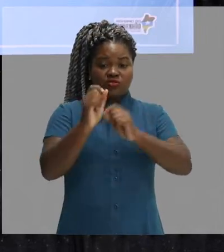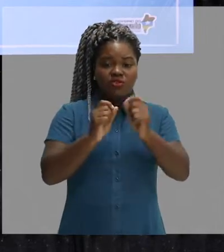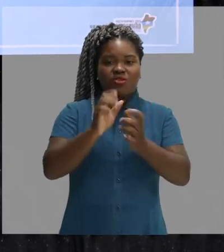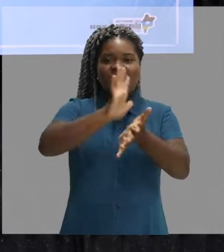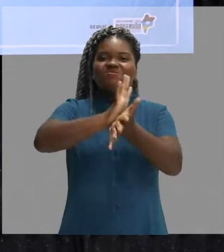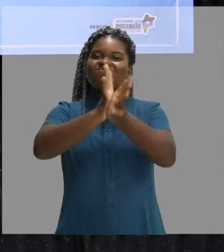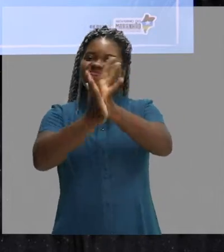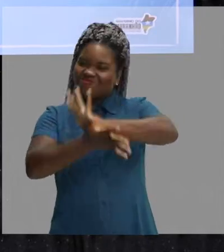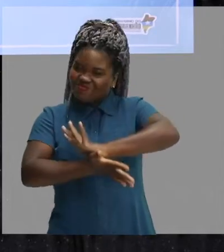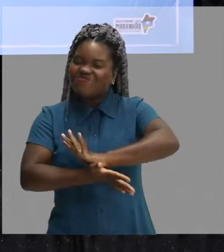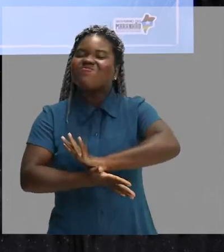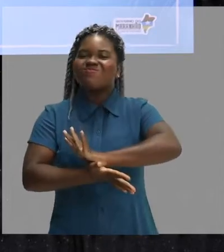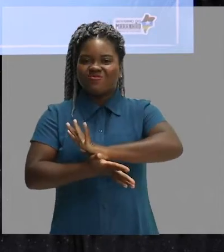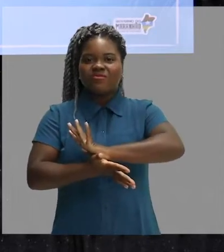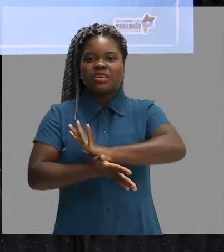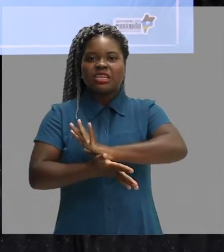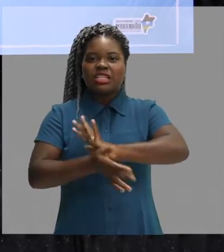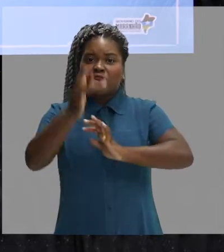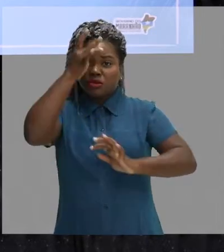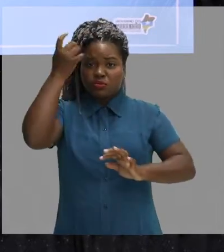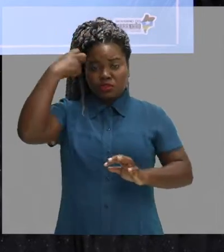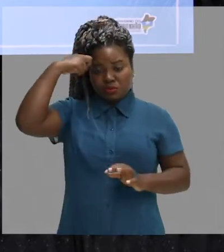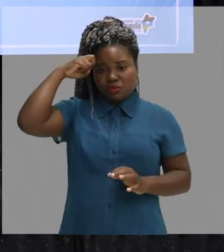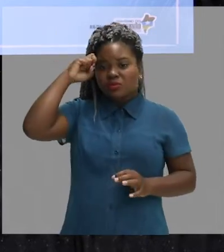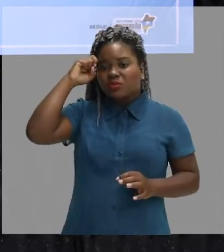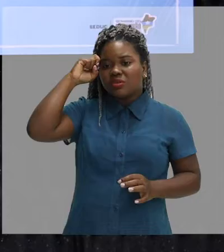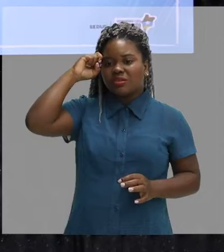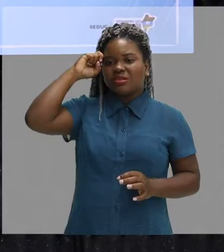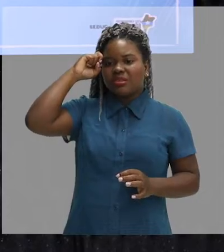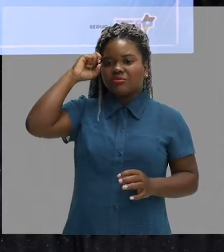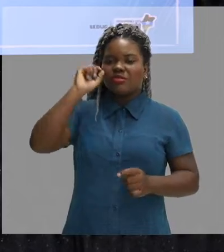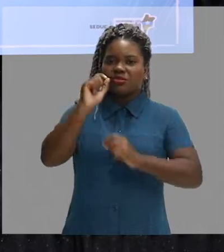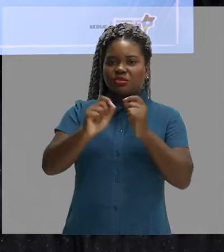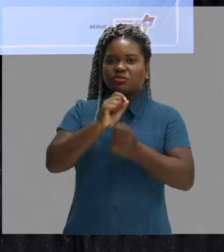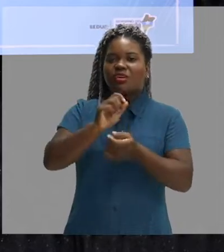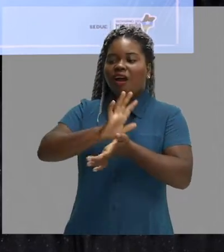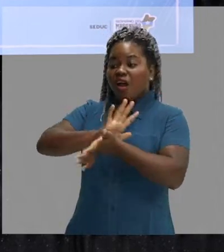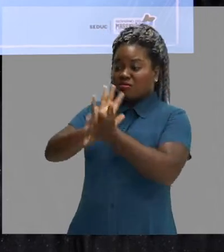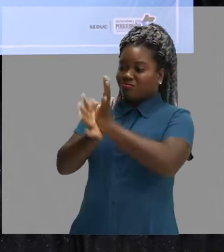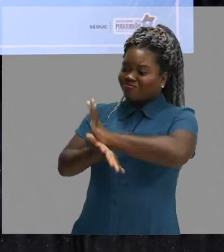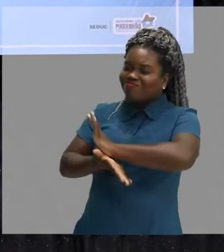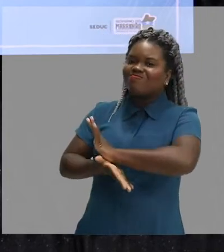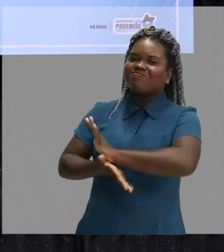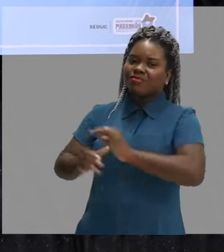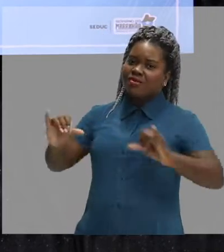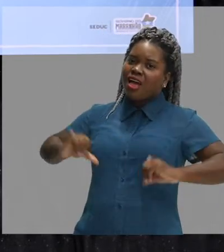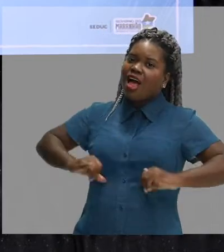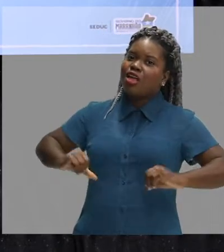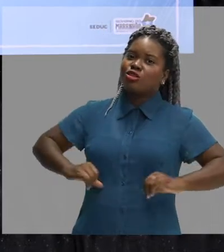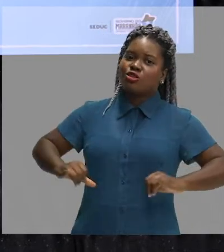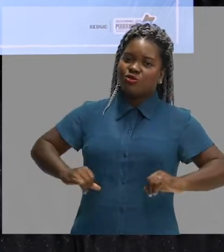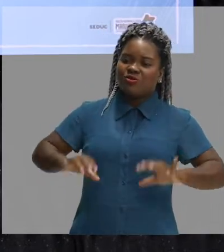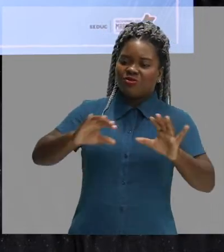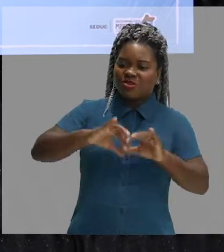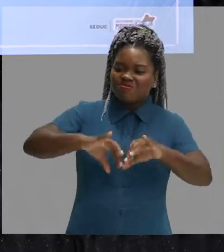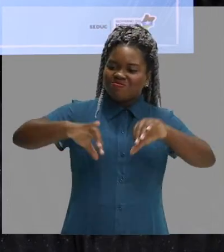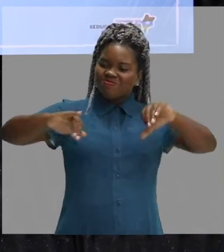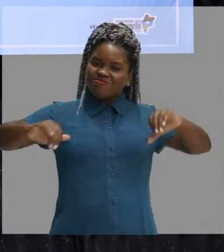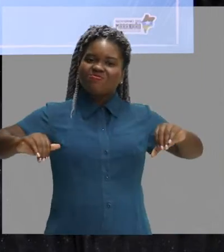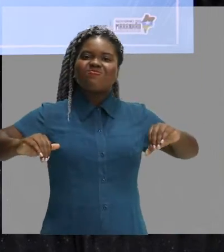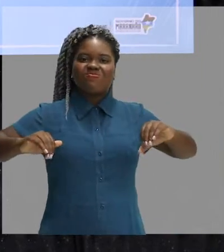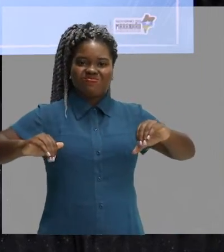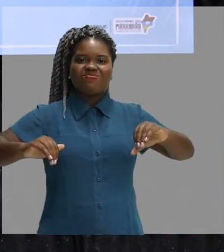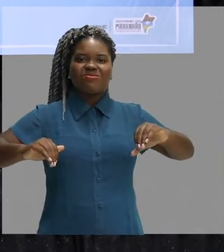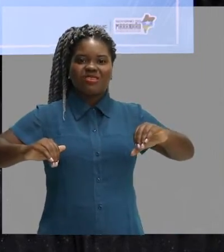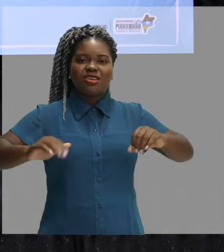passam a ser discriminados de maneira violenta, a sofrerem agressões ou perseguições por conta do racismo que